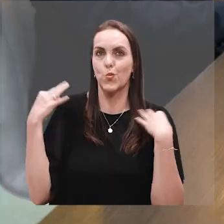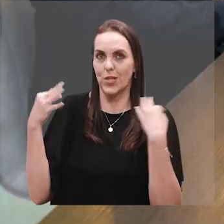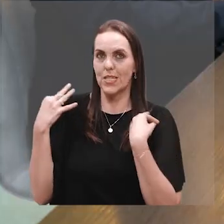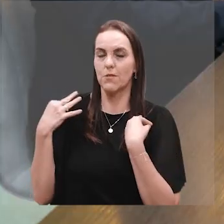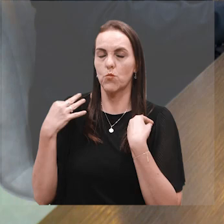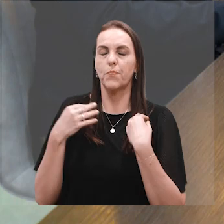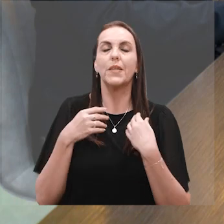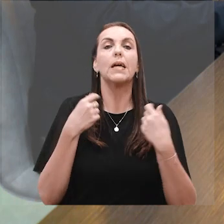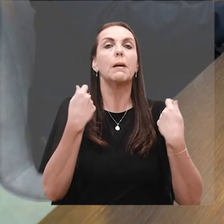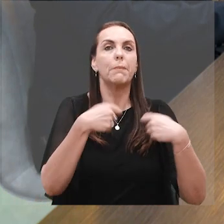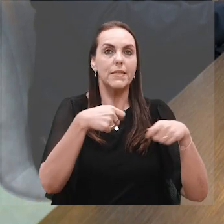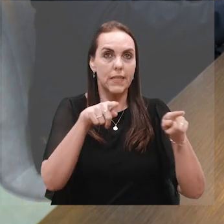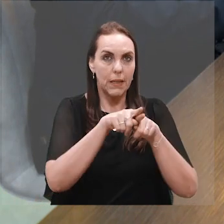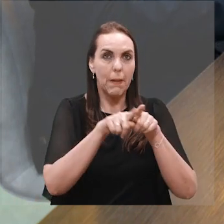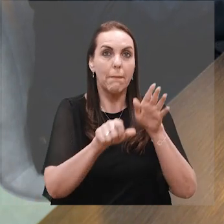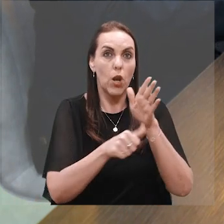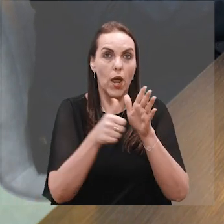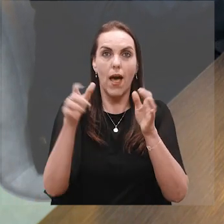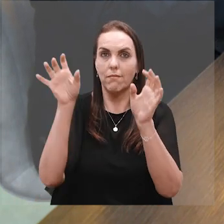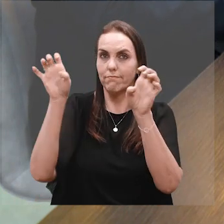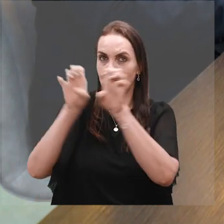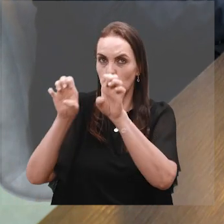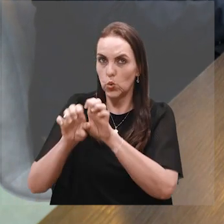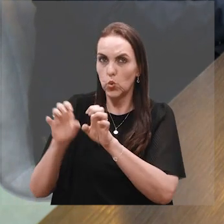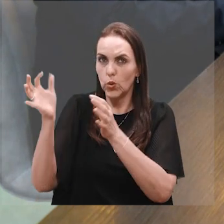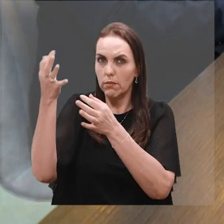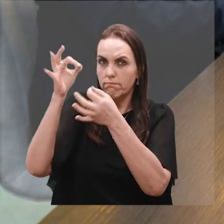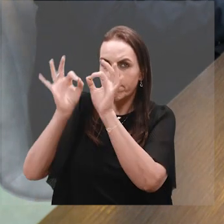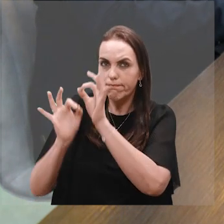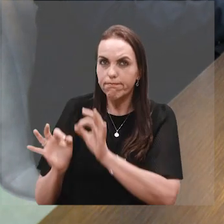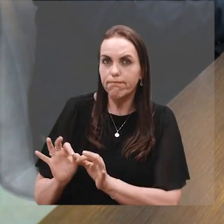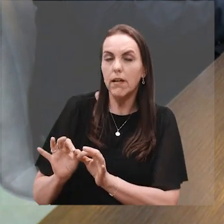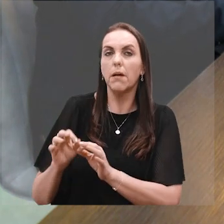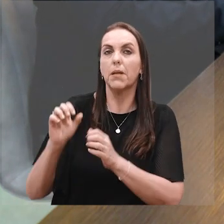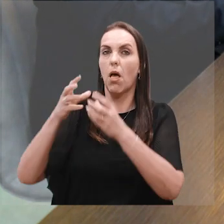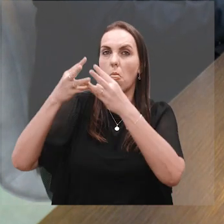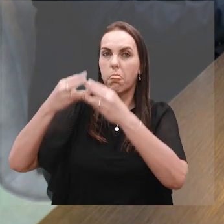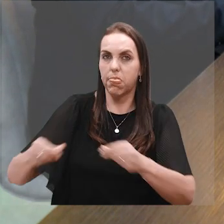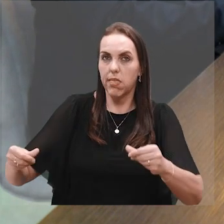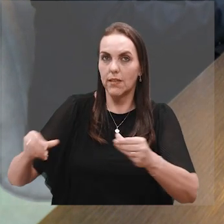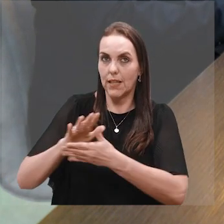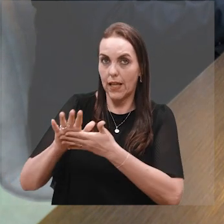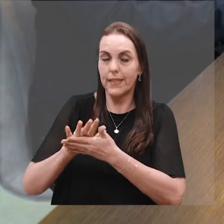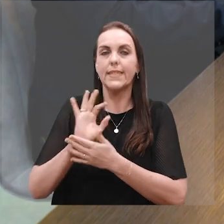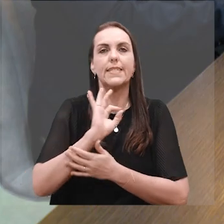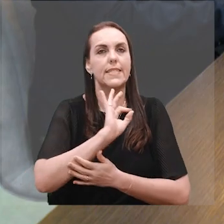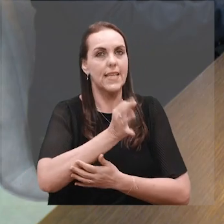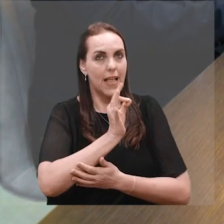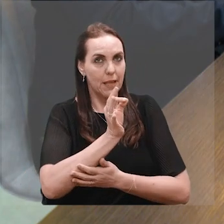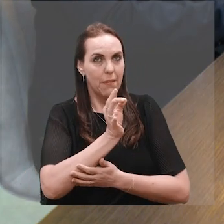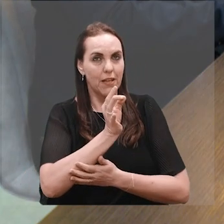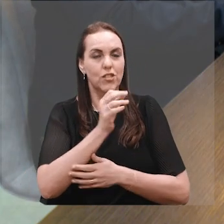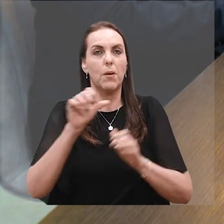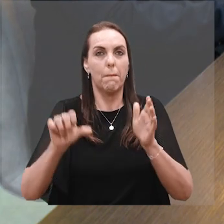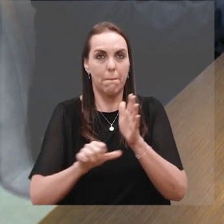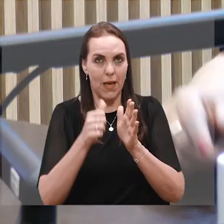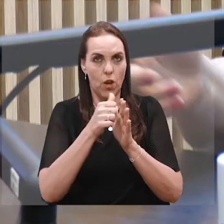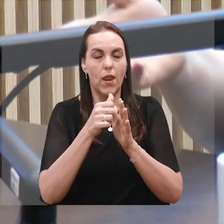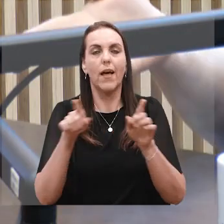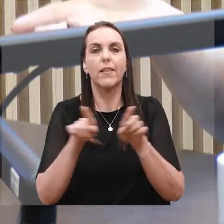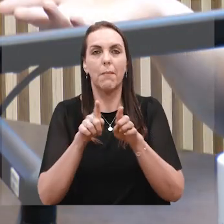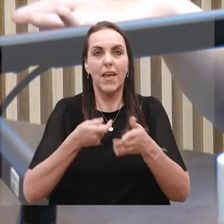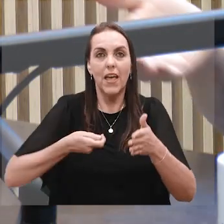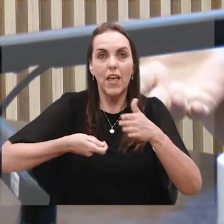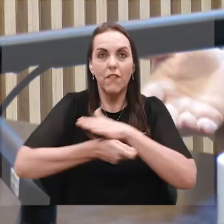tem que melhorar a preservação. Exatamente. Para não se deteriorar. Tem que melhorar a preservação, mas também a gente tem que investir em estradas. Uhum.